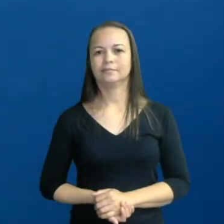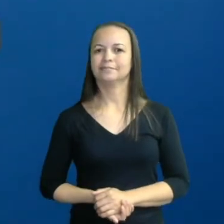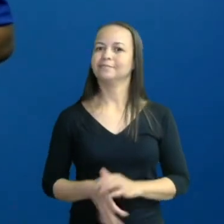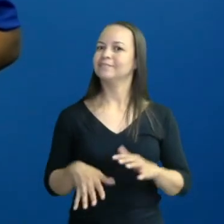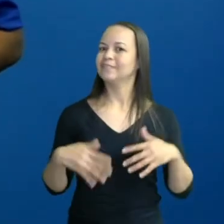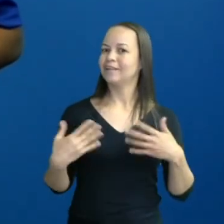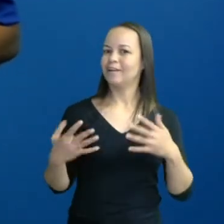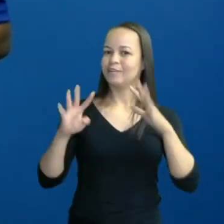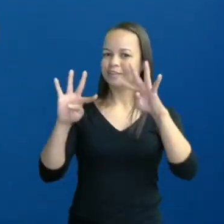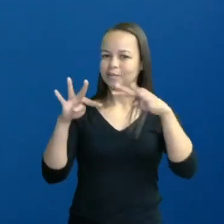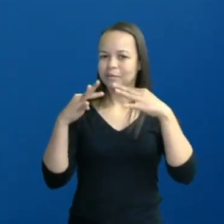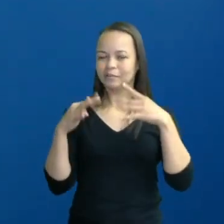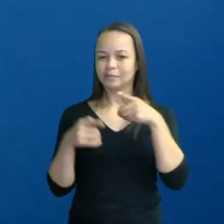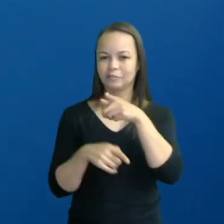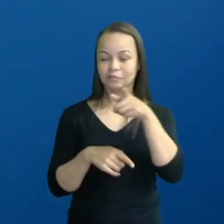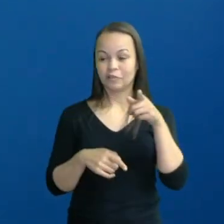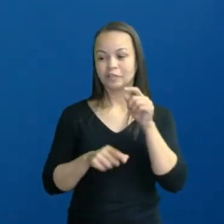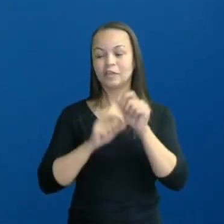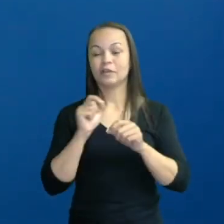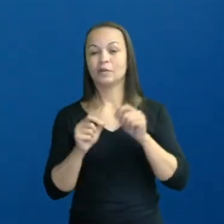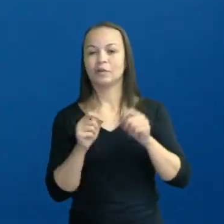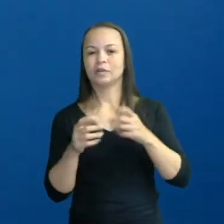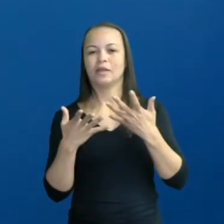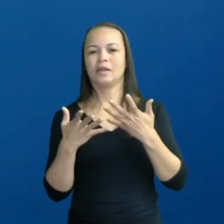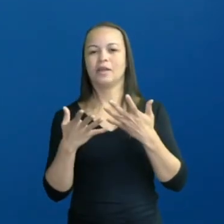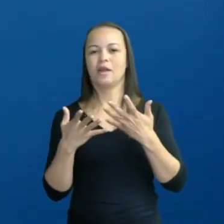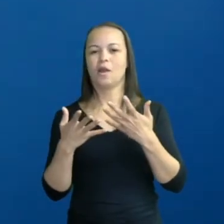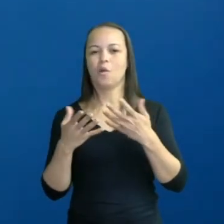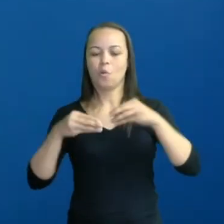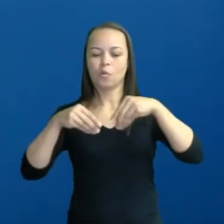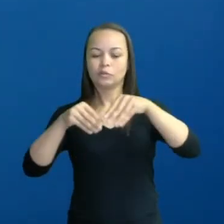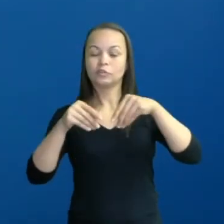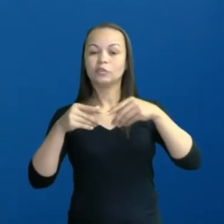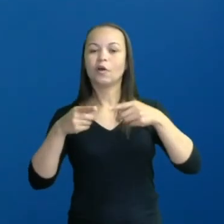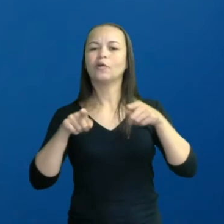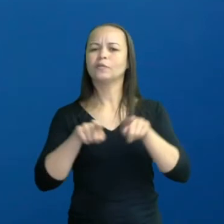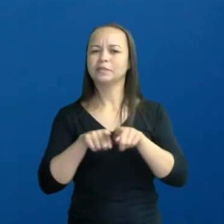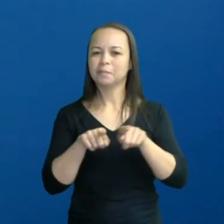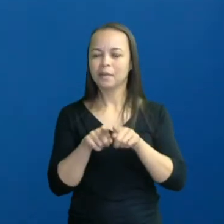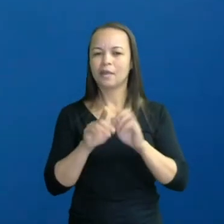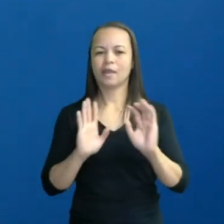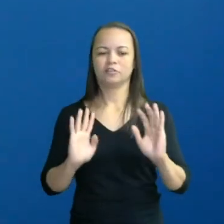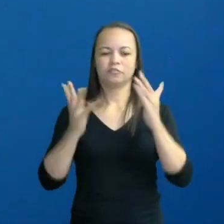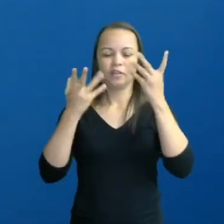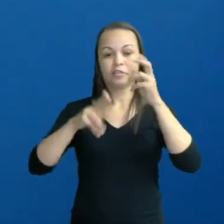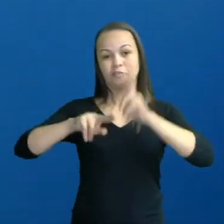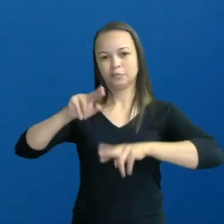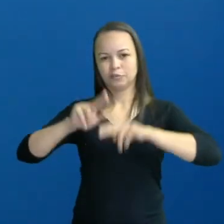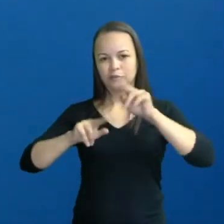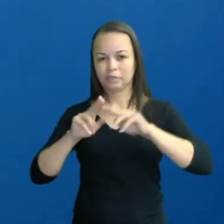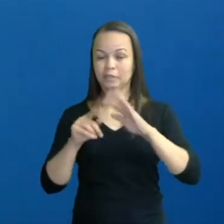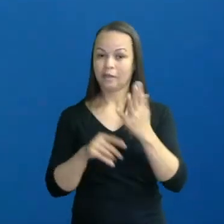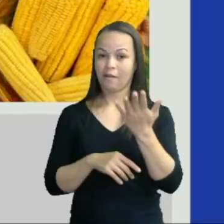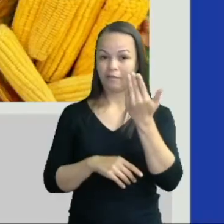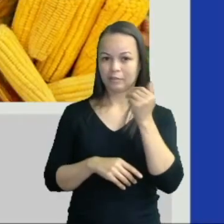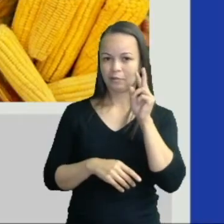Eu quero chamar a atenção para vocês. O solo e as festas juninas. O que é que isso tem a ver, professora? Vem que eu vou te